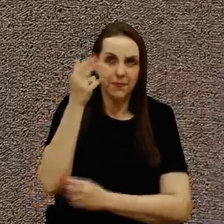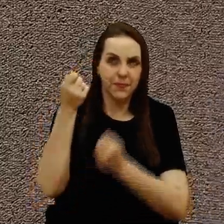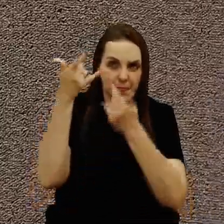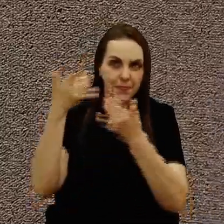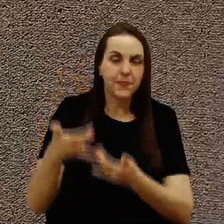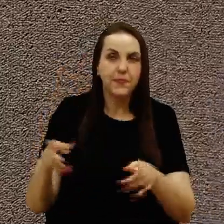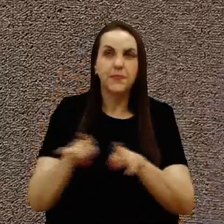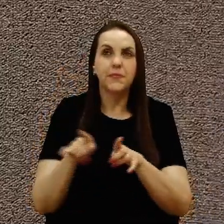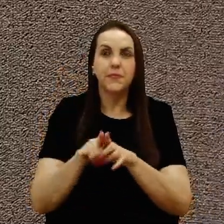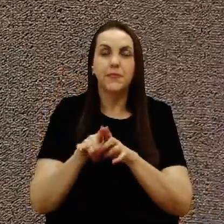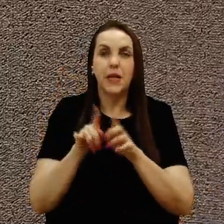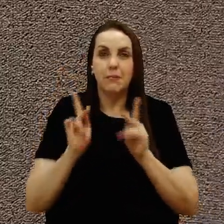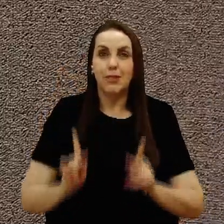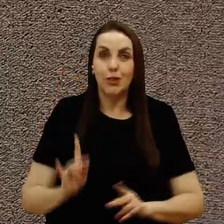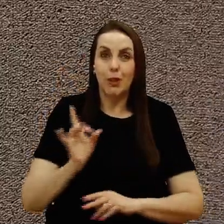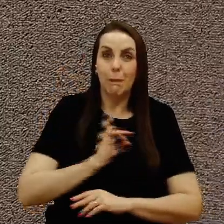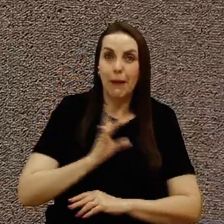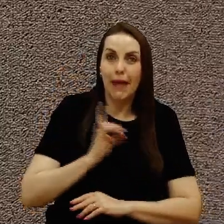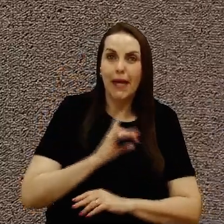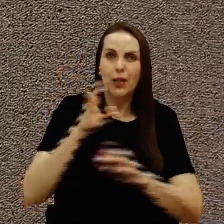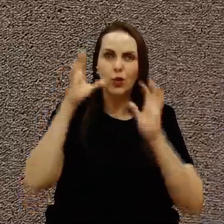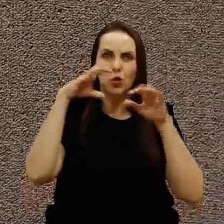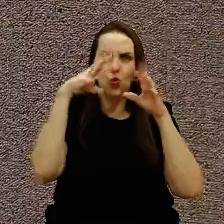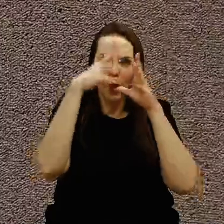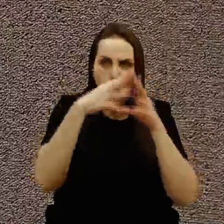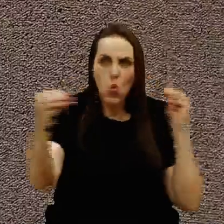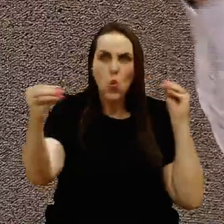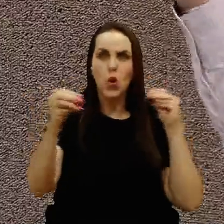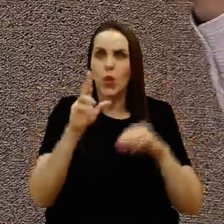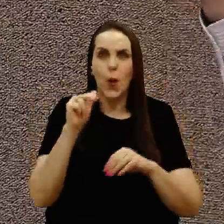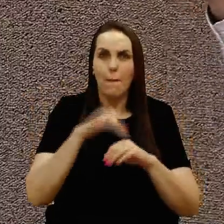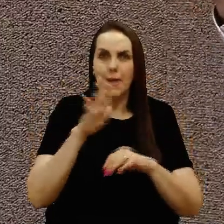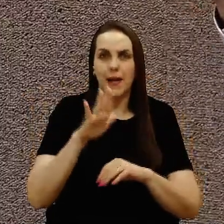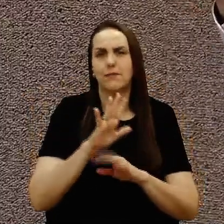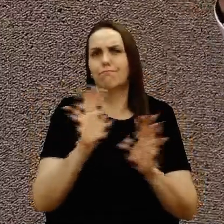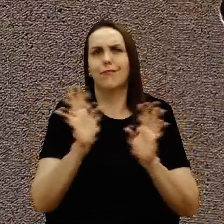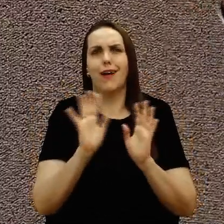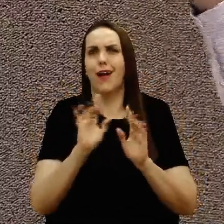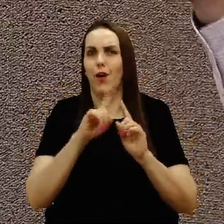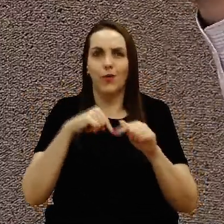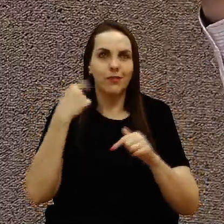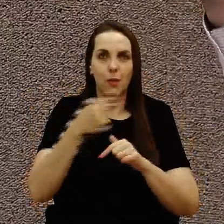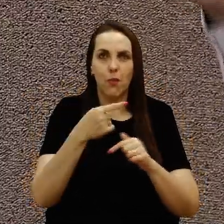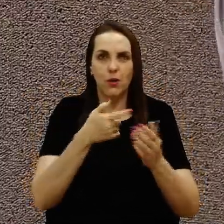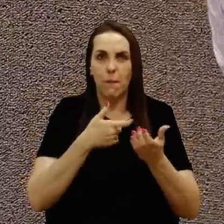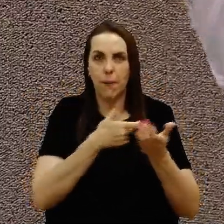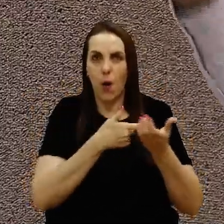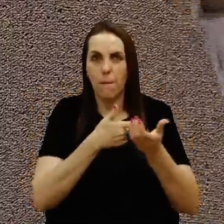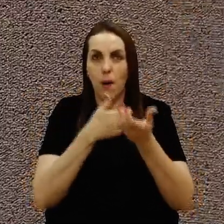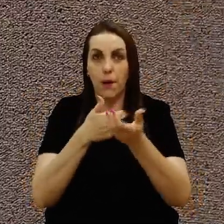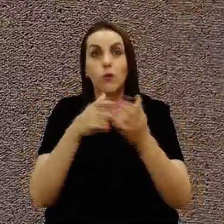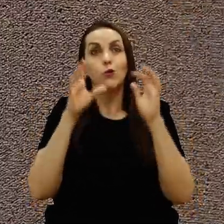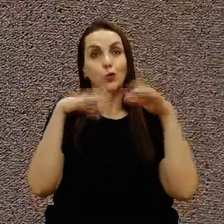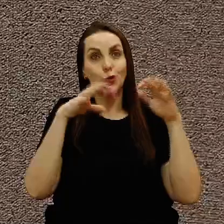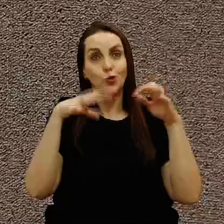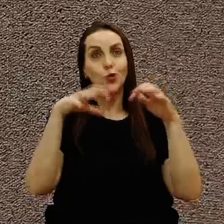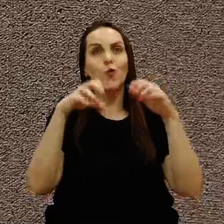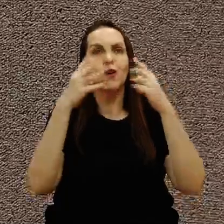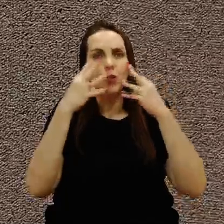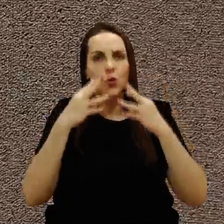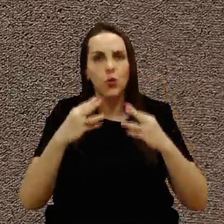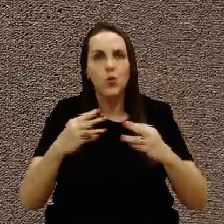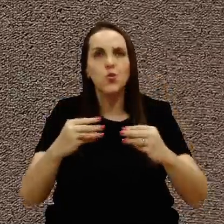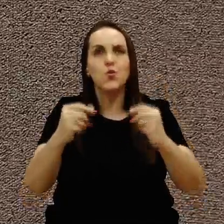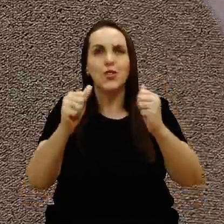medo que espantasse a chuva e tal e coisa. Olha ali, ó, logo depois dos tiros, né, começou a chuva tranquila, justo, uma